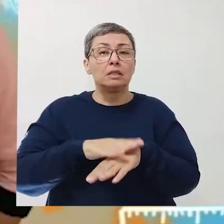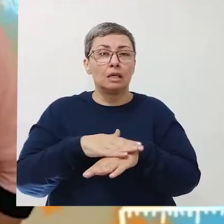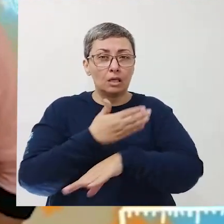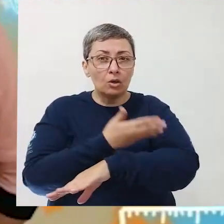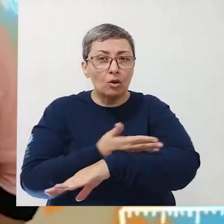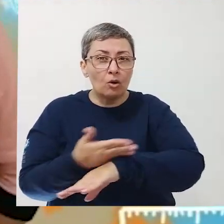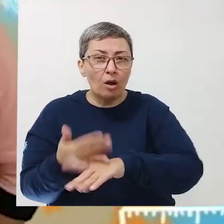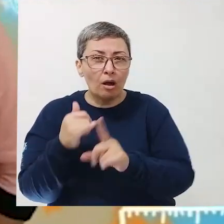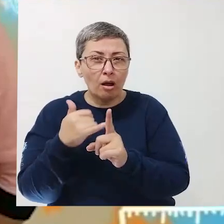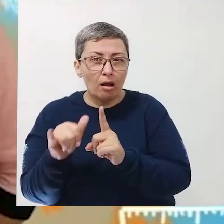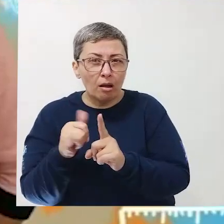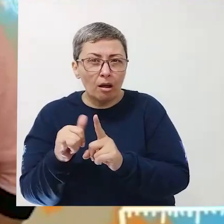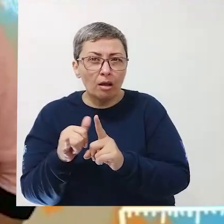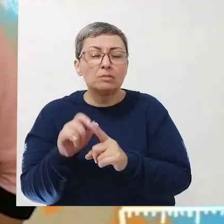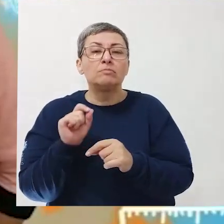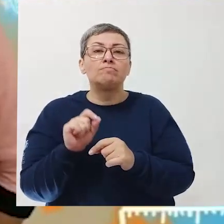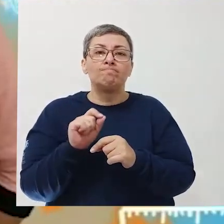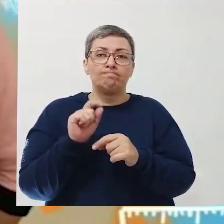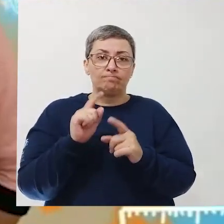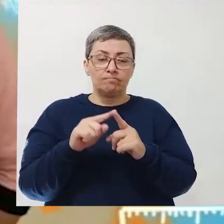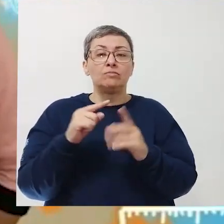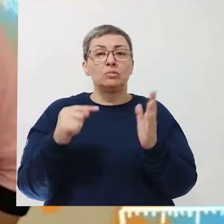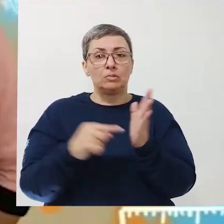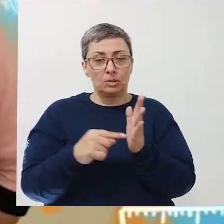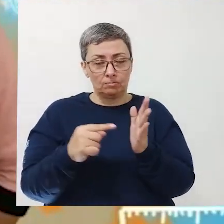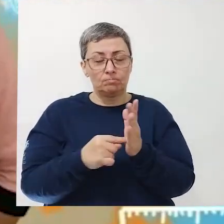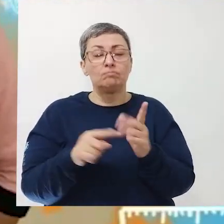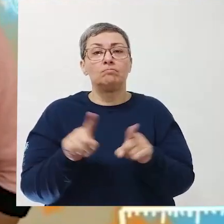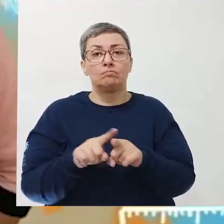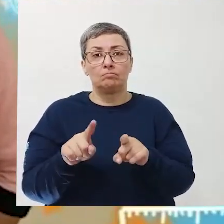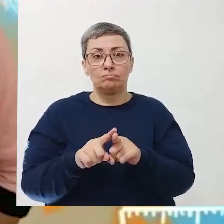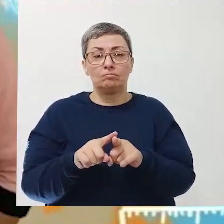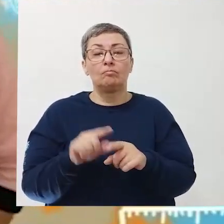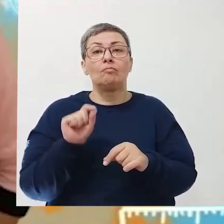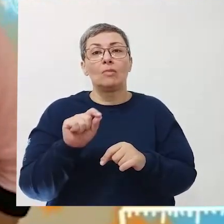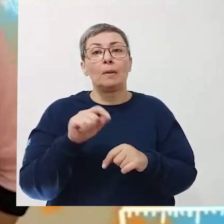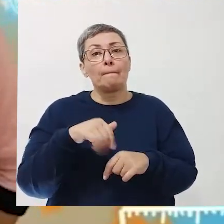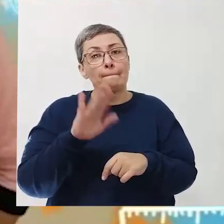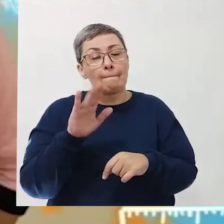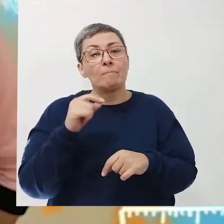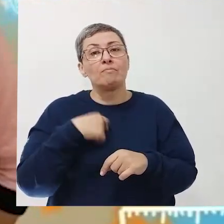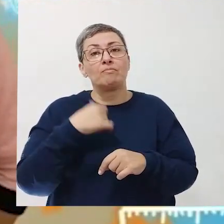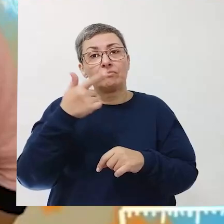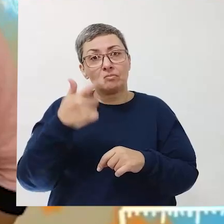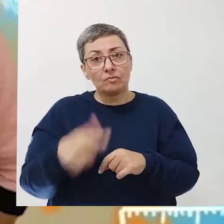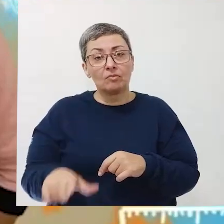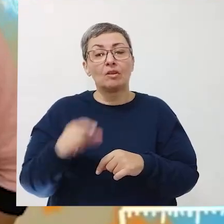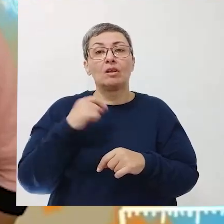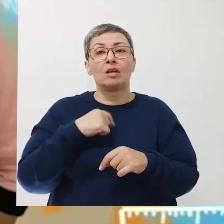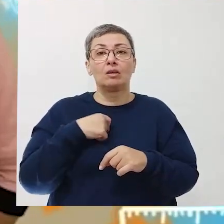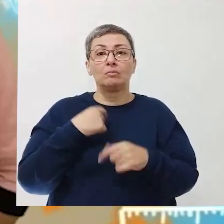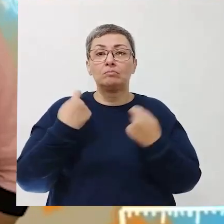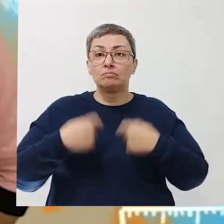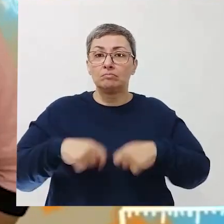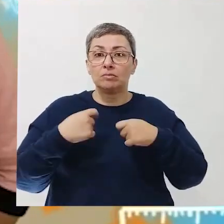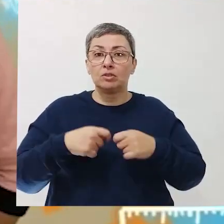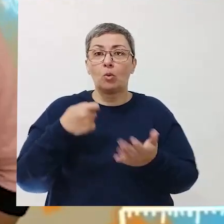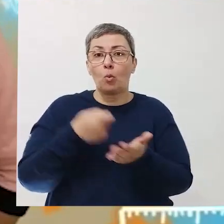Jane Austen Chamada Pride and Prejudice Orgulho e Preconceito Tem essa palavra